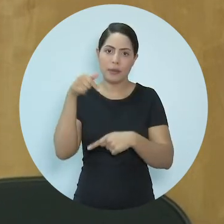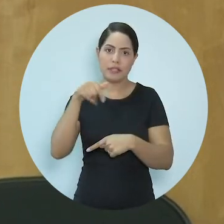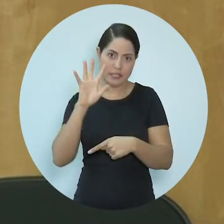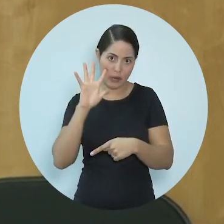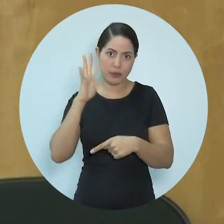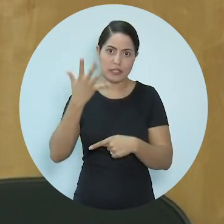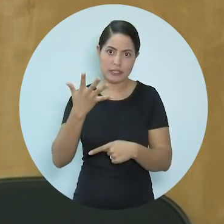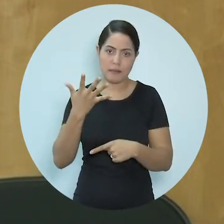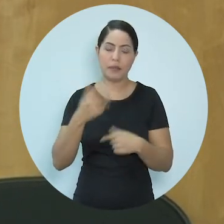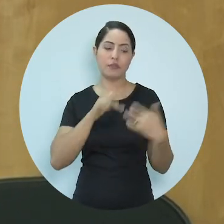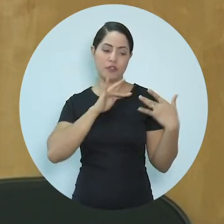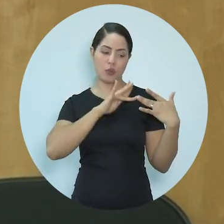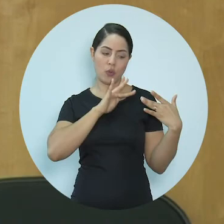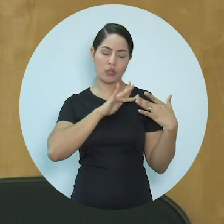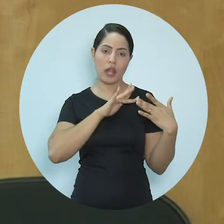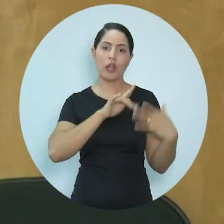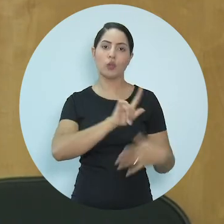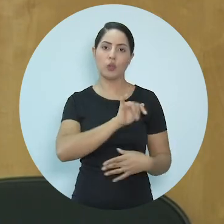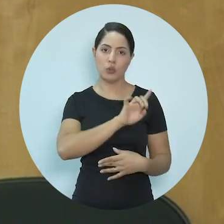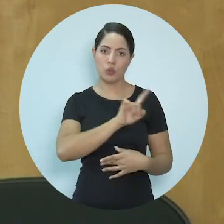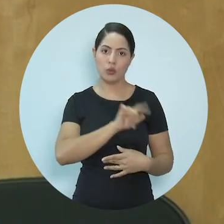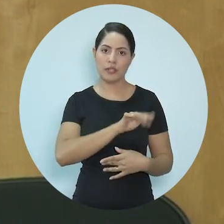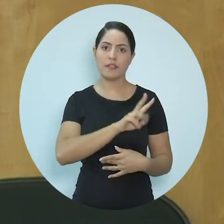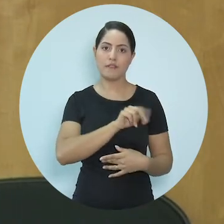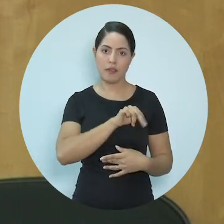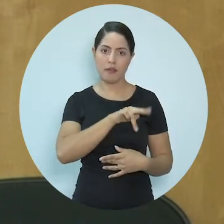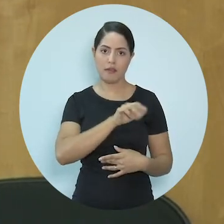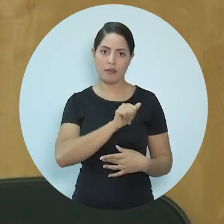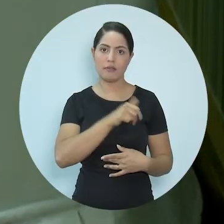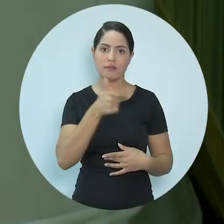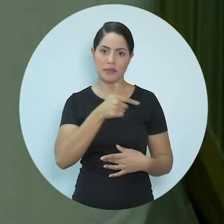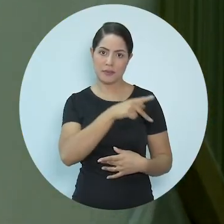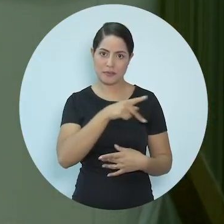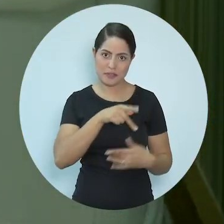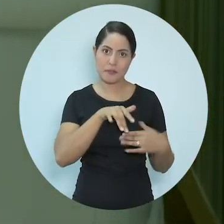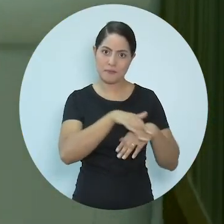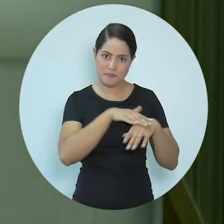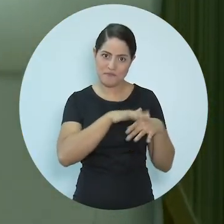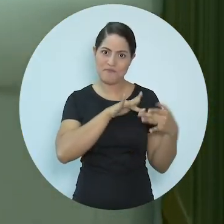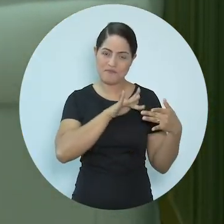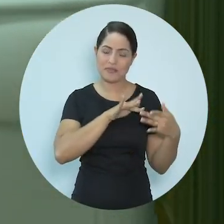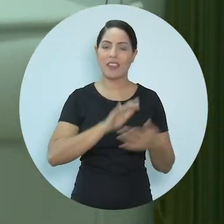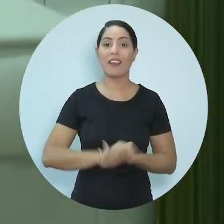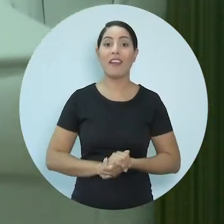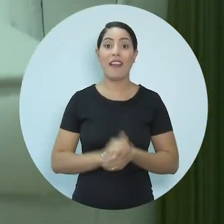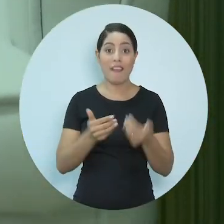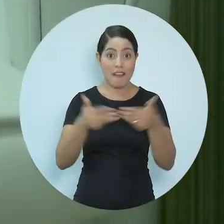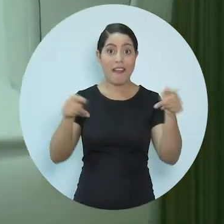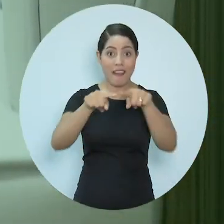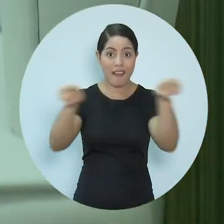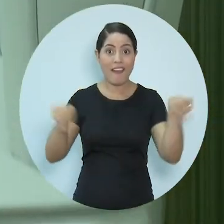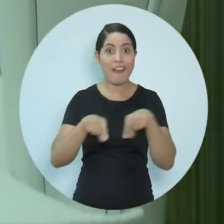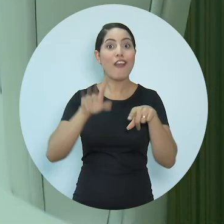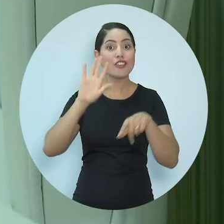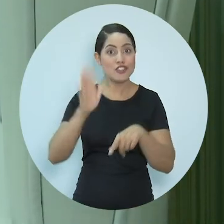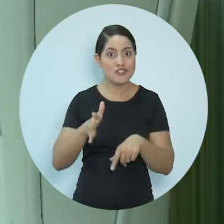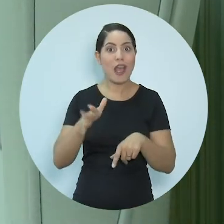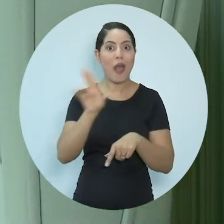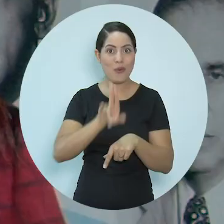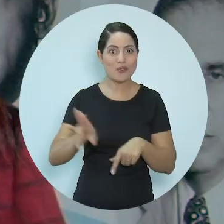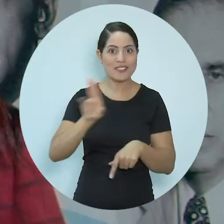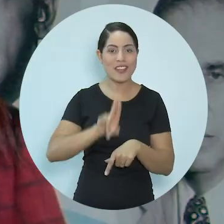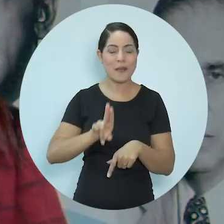contato, né? No momento, eu falei com o Luiz Viana, com o nosso vice-presidente. Assim que inaugurada, a sala já foi utilizada.